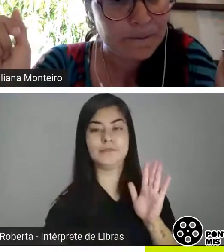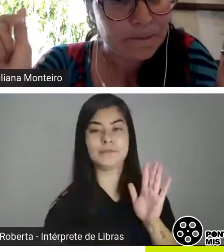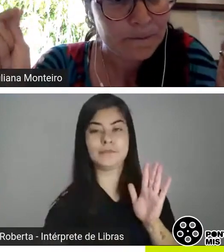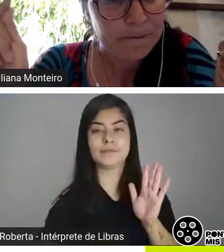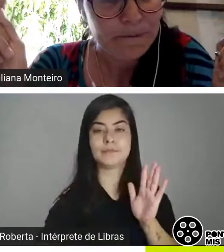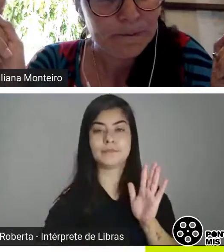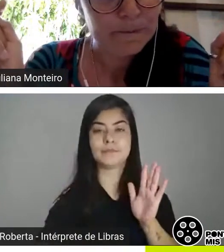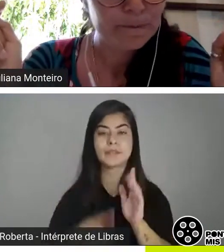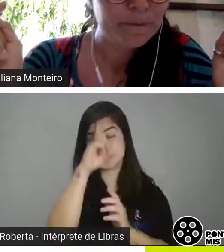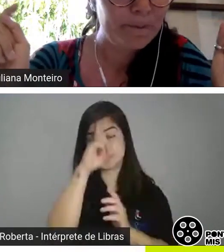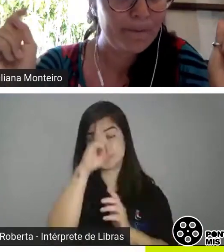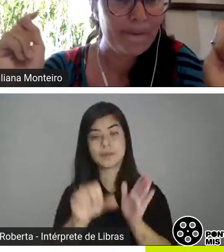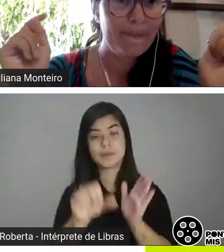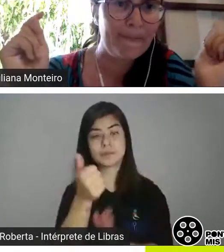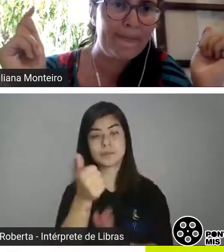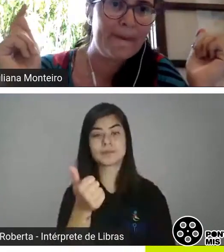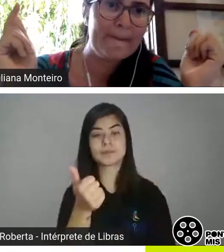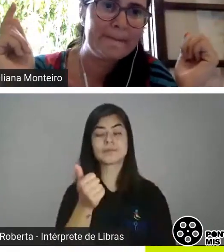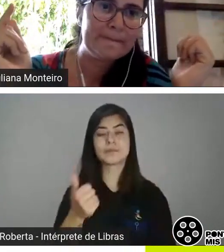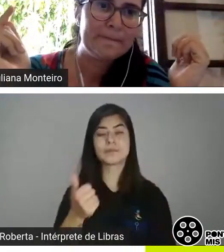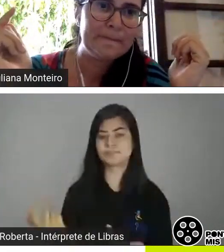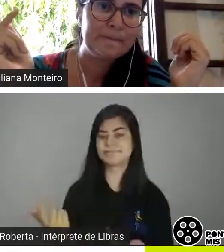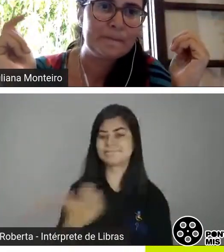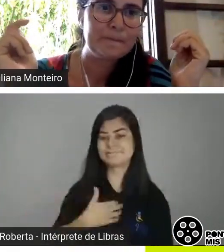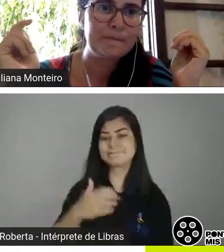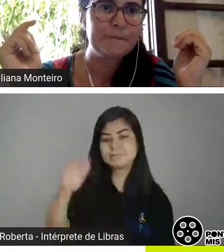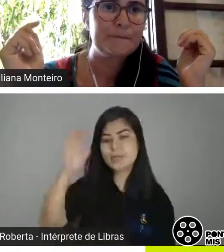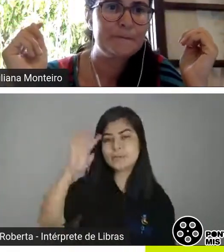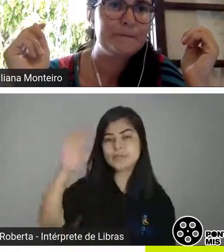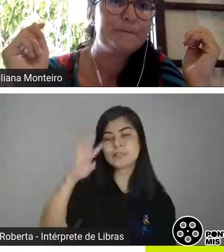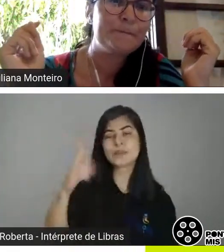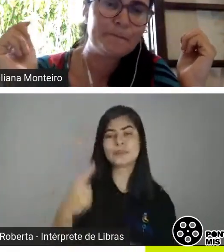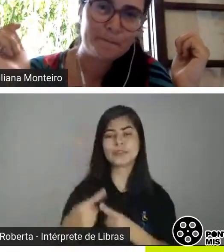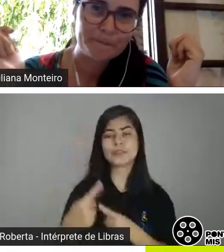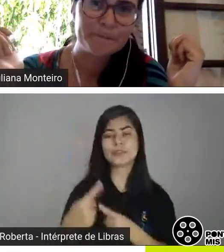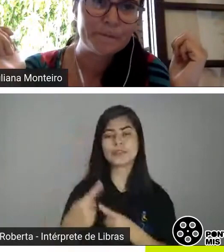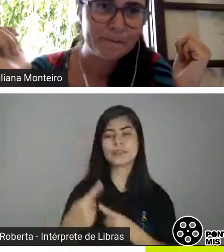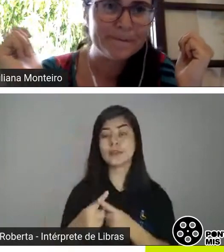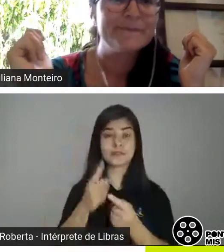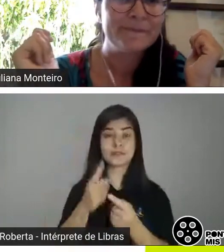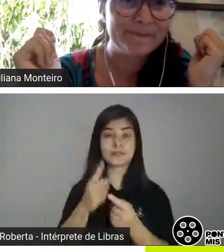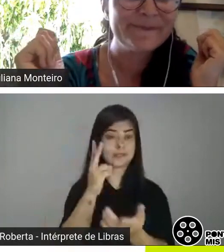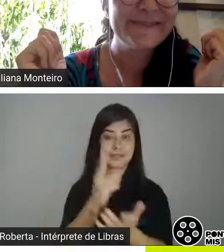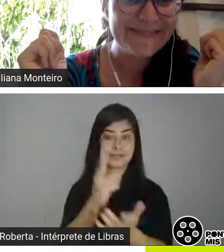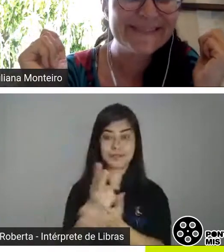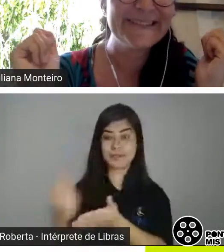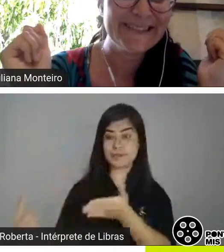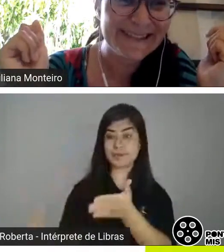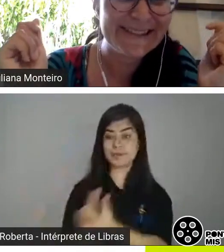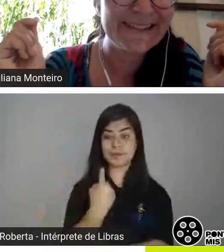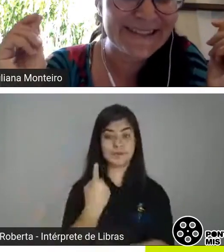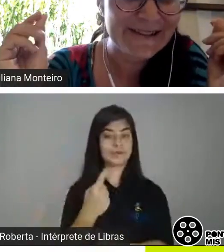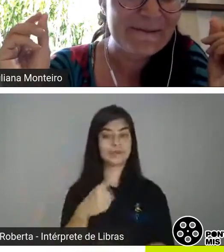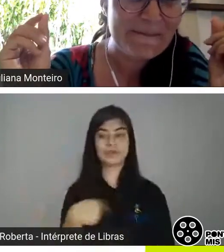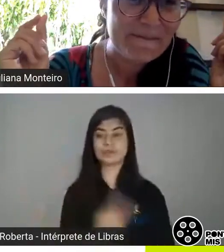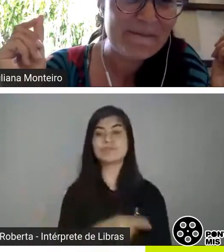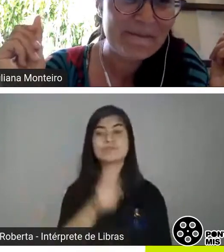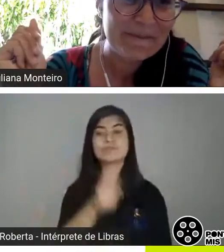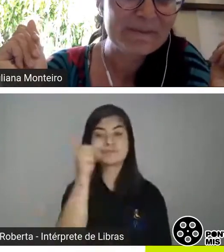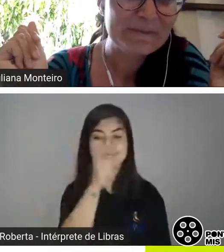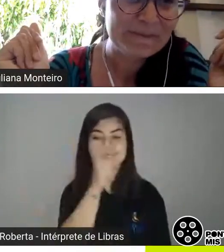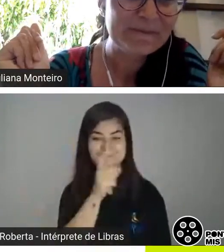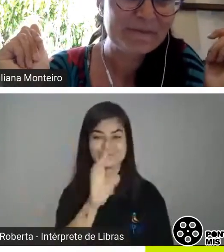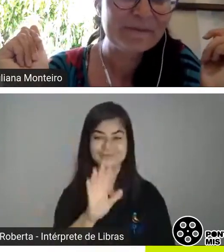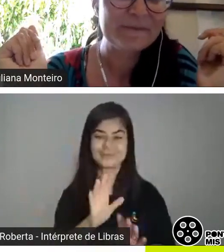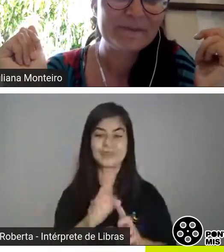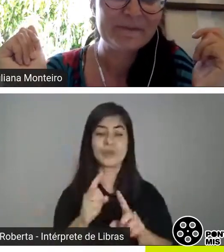Ah, vou pensar, essa pergunta a gente sempre escuta e a gente sempre mente, porque A gente não sabe exatamente o